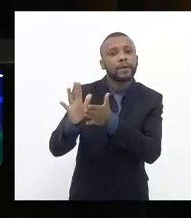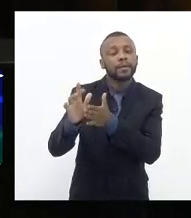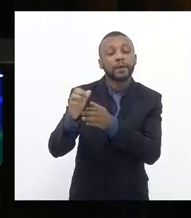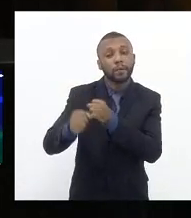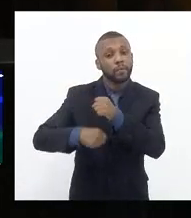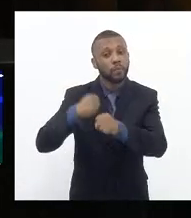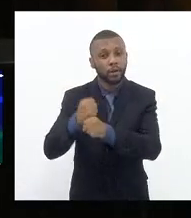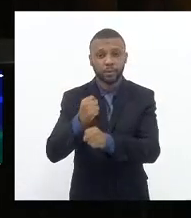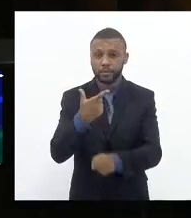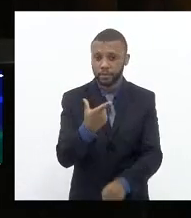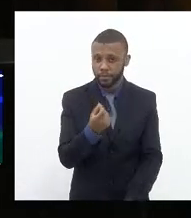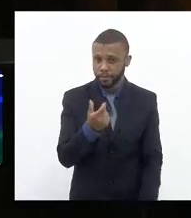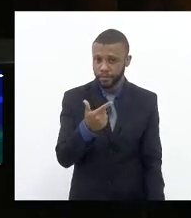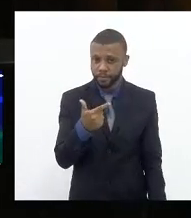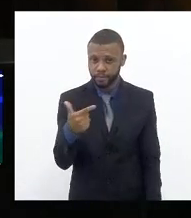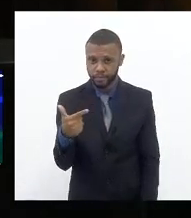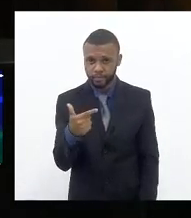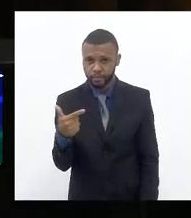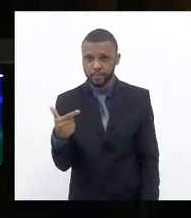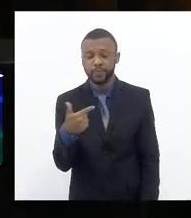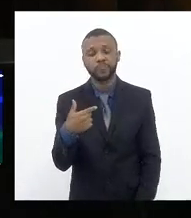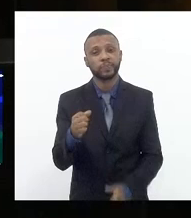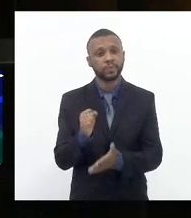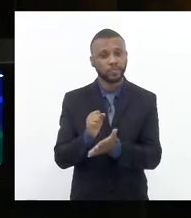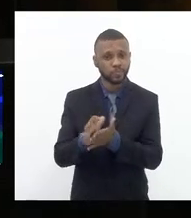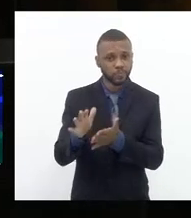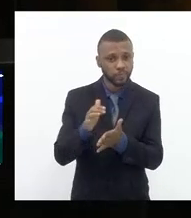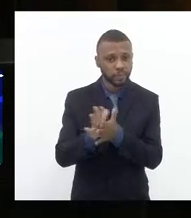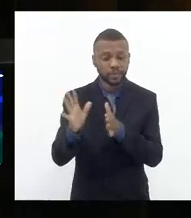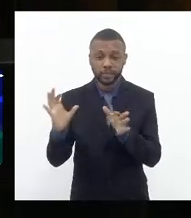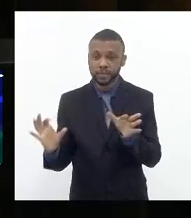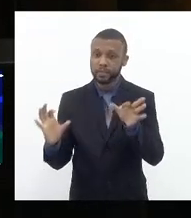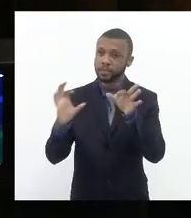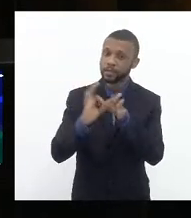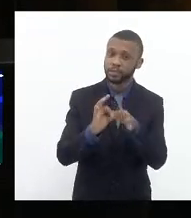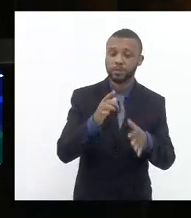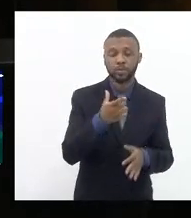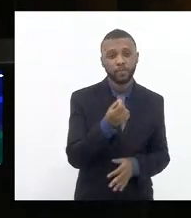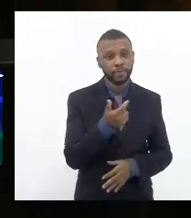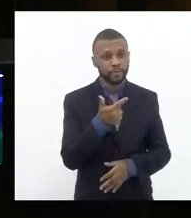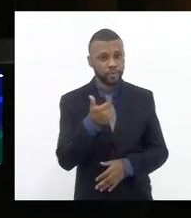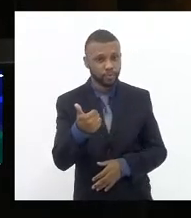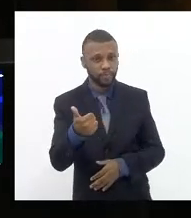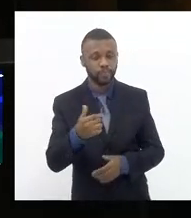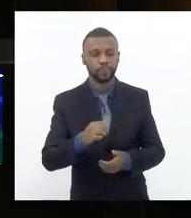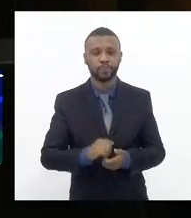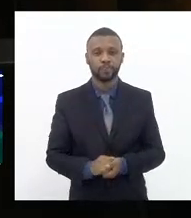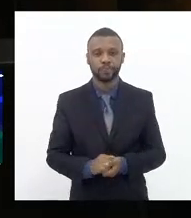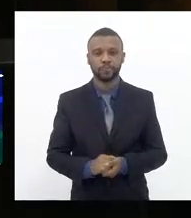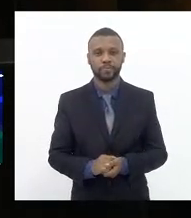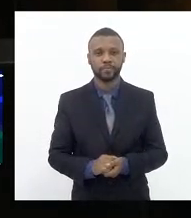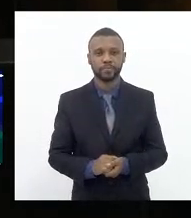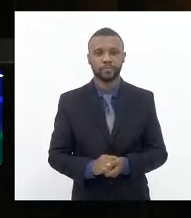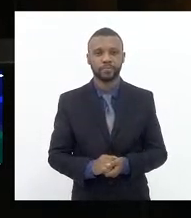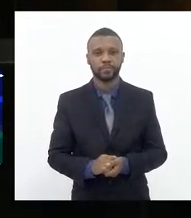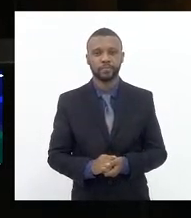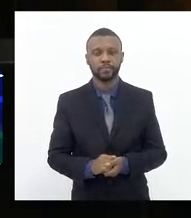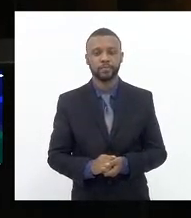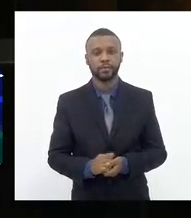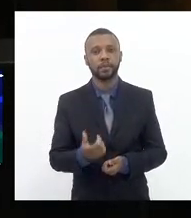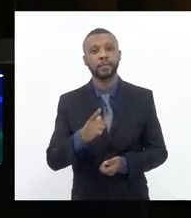2022, as despesas primárias empenhadas no ano de 2021, porque no texto proposto pelo governo, coloca o ano